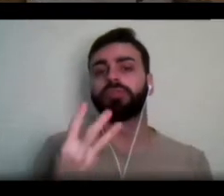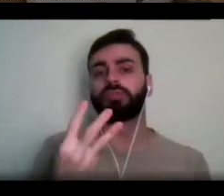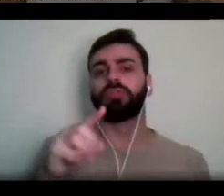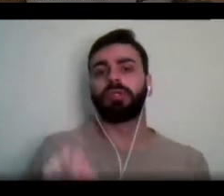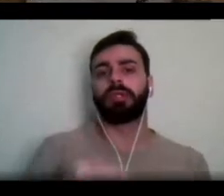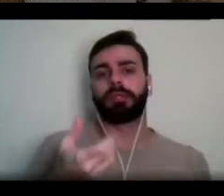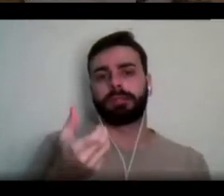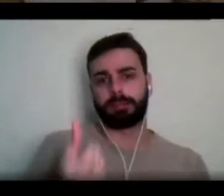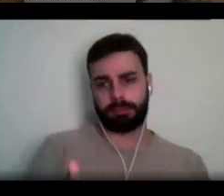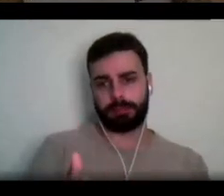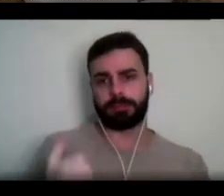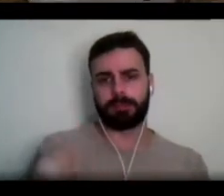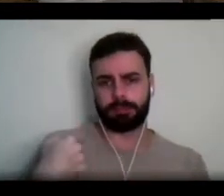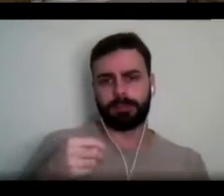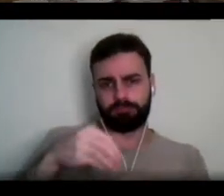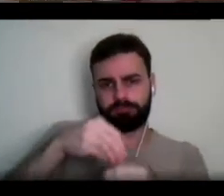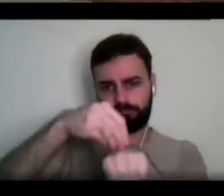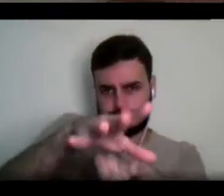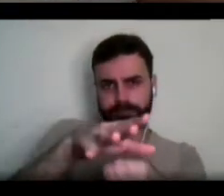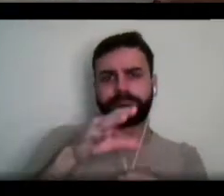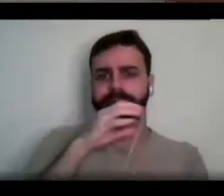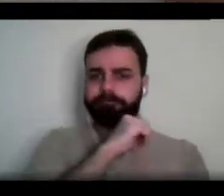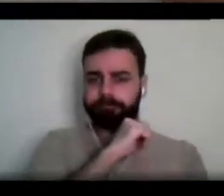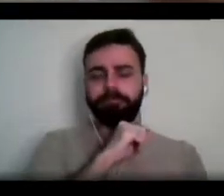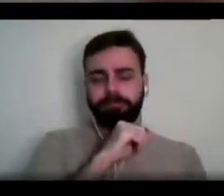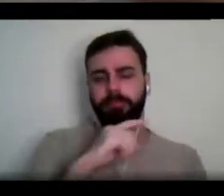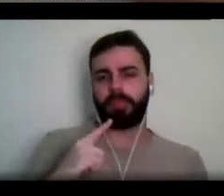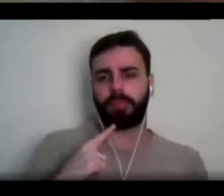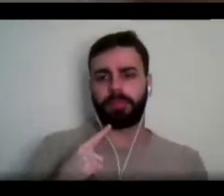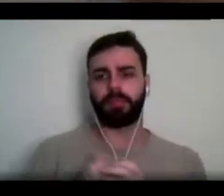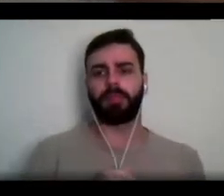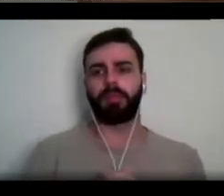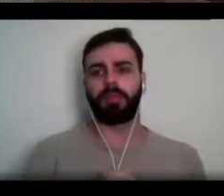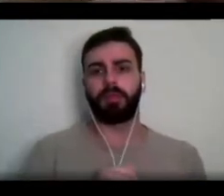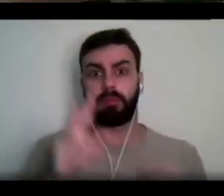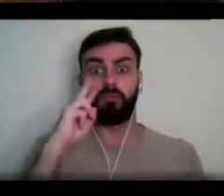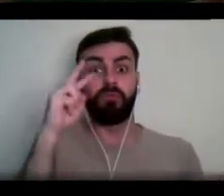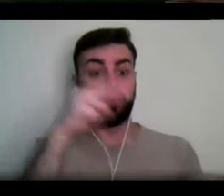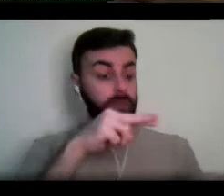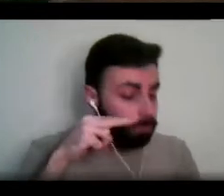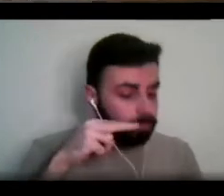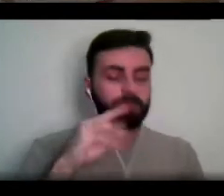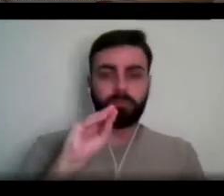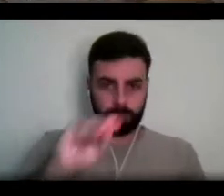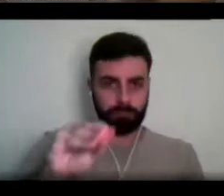3,6. Então, essa primeira aqui, eu já fiz essa conta, só para dar ligeiro.